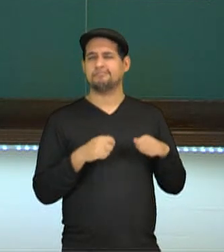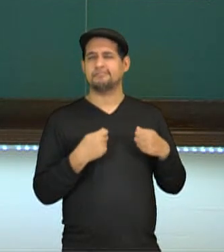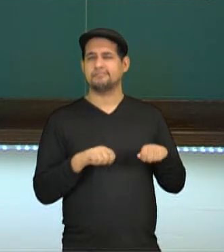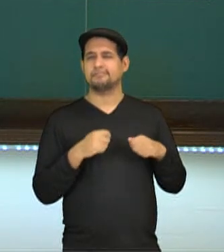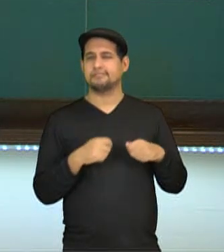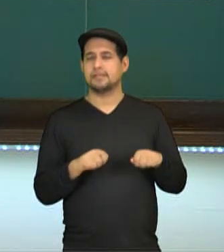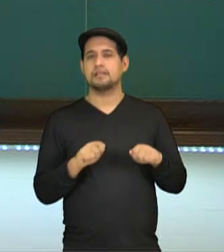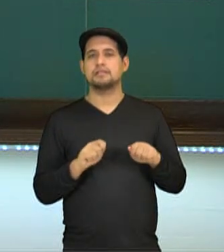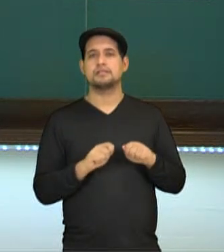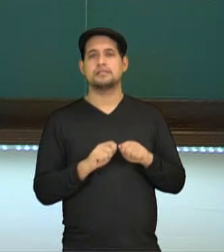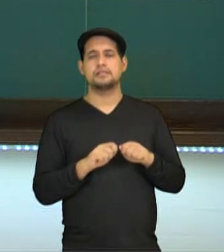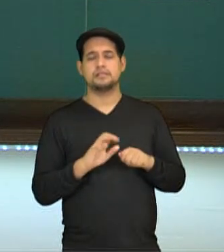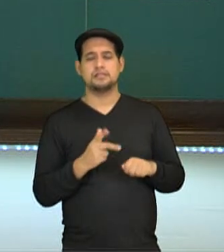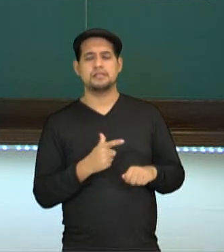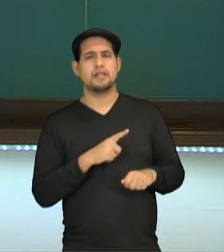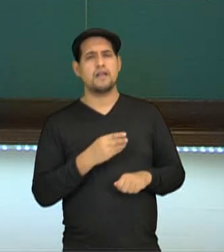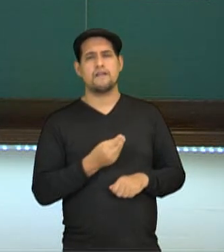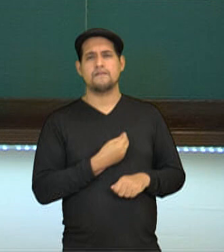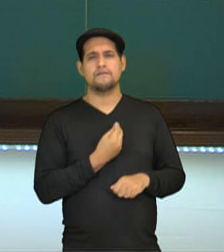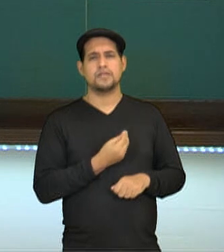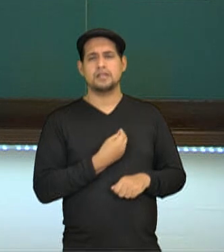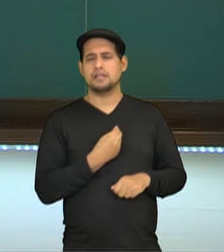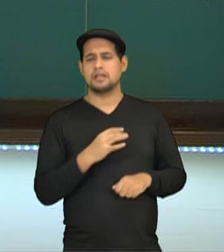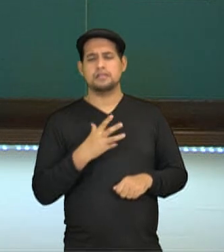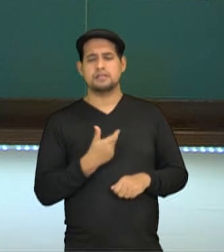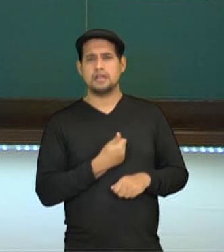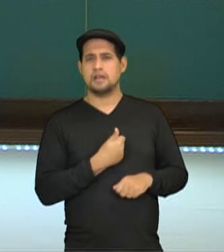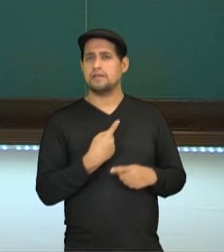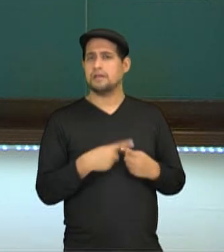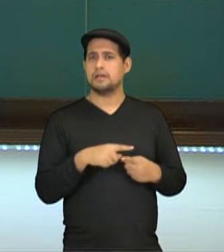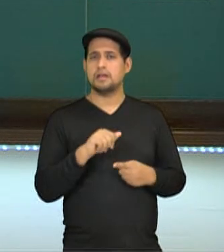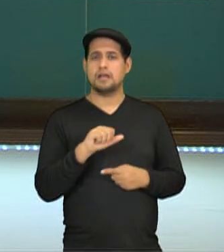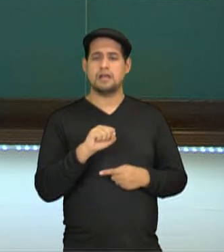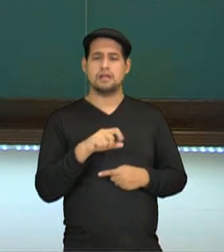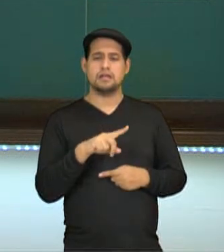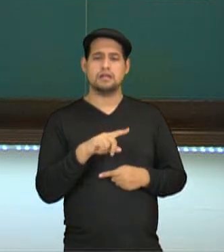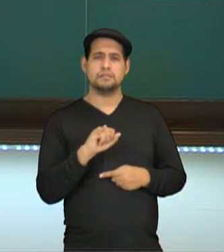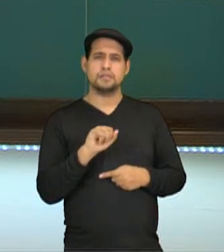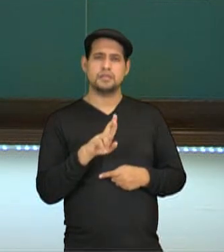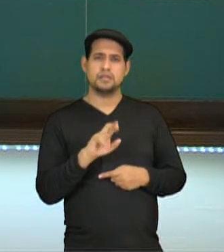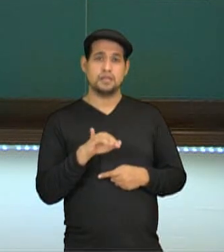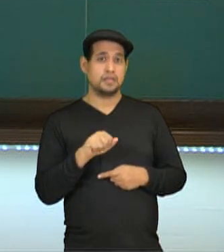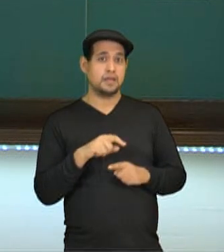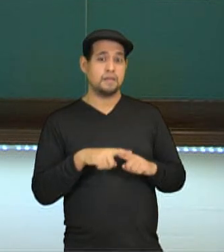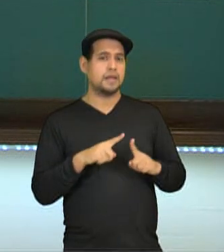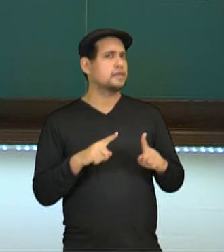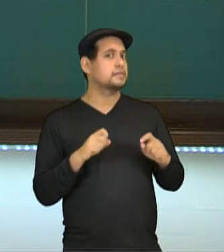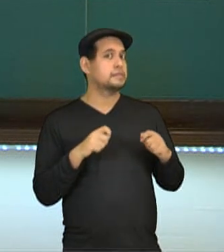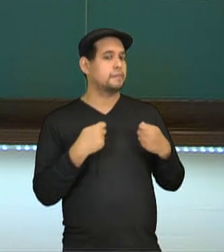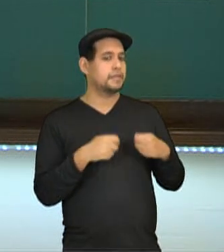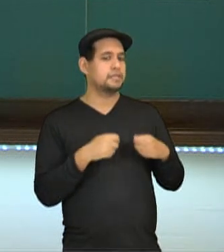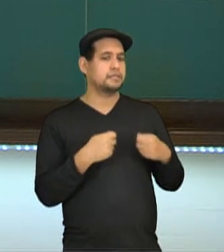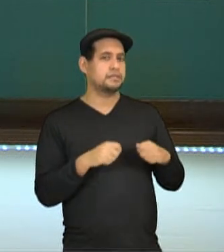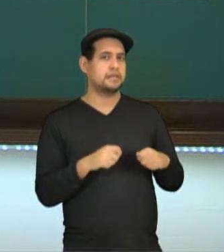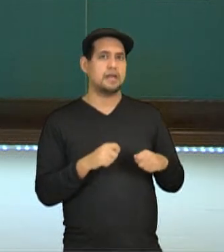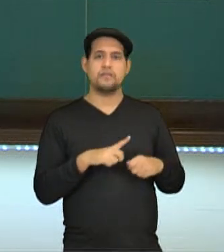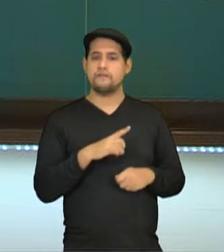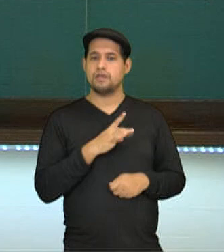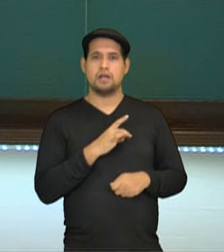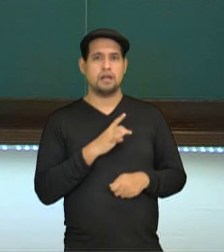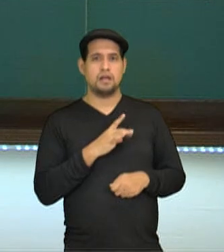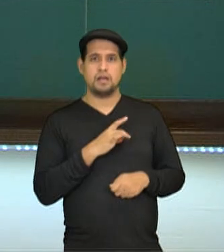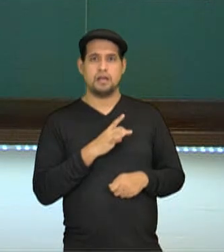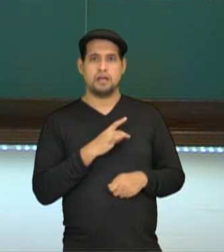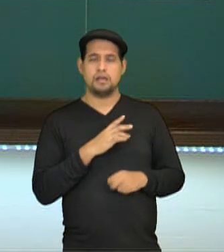ser salva, ter a sua vida salva por uma aspirina. Mas se for necessário, não hesite.